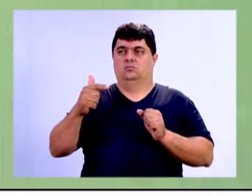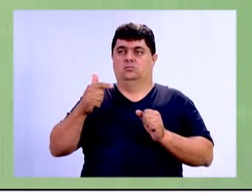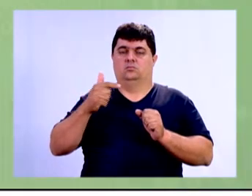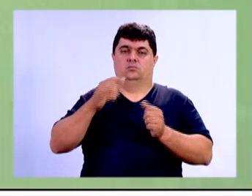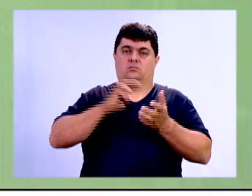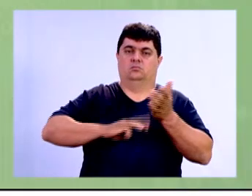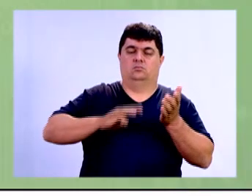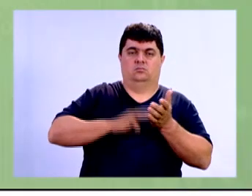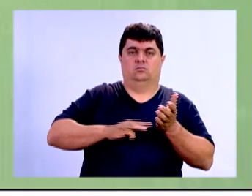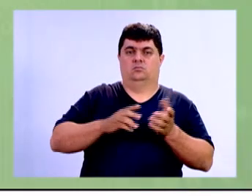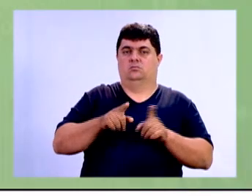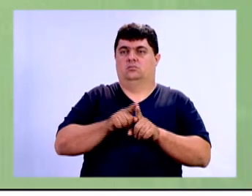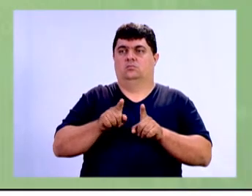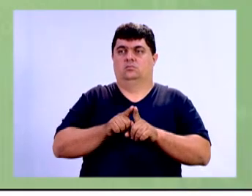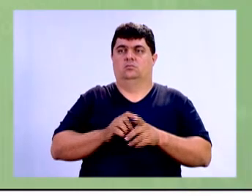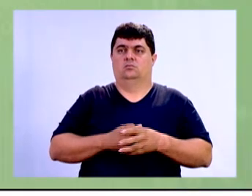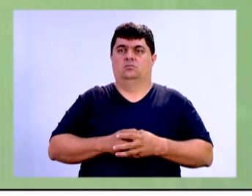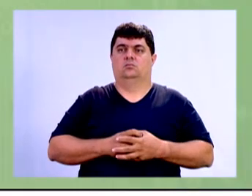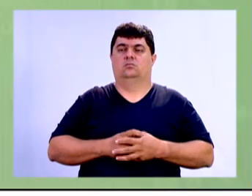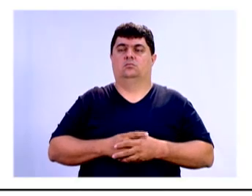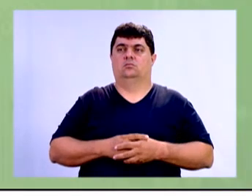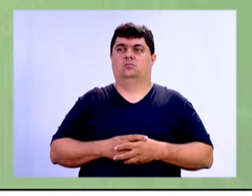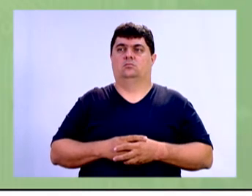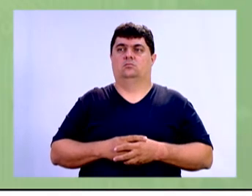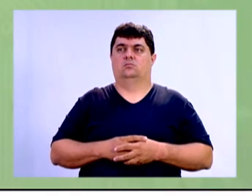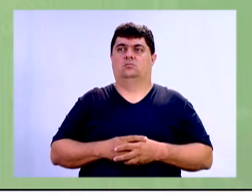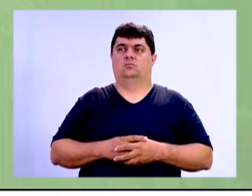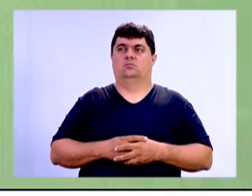nenhum método abstrato. Isso aí é um fato, né?